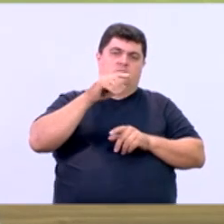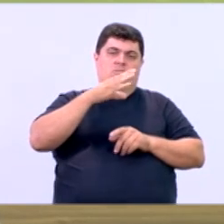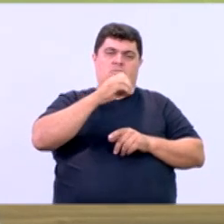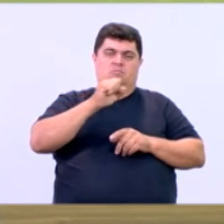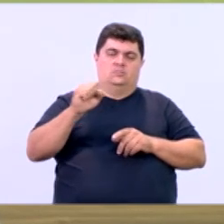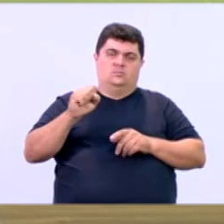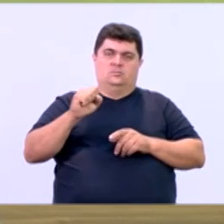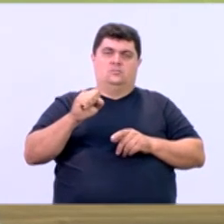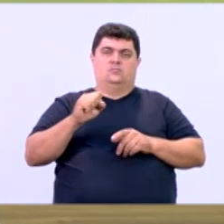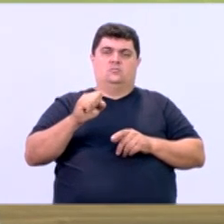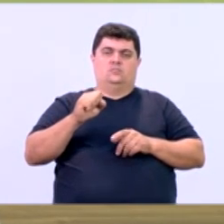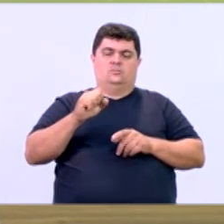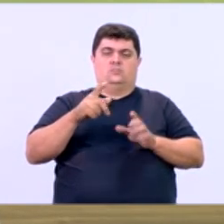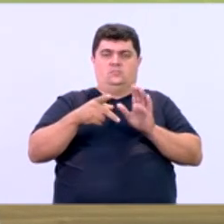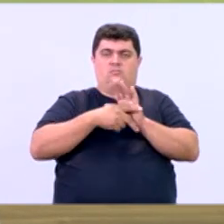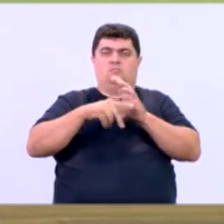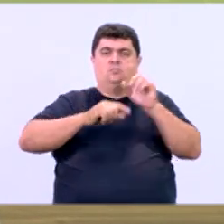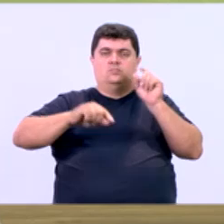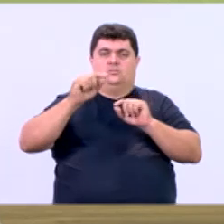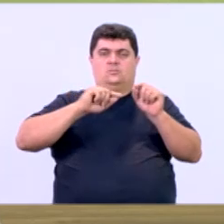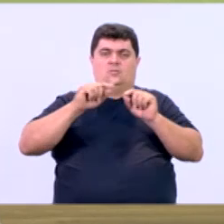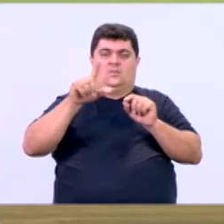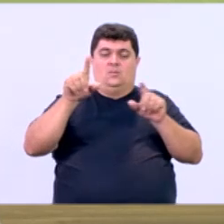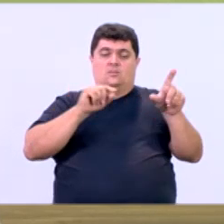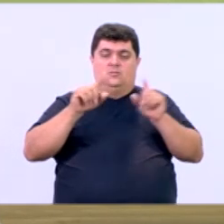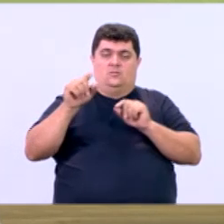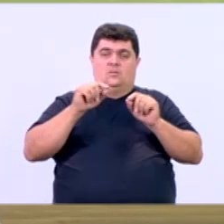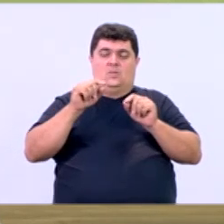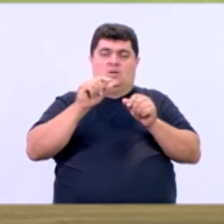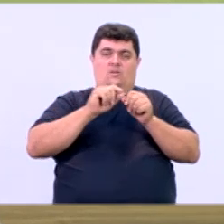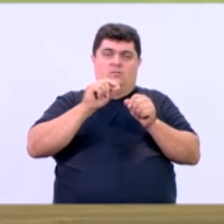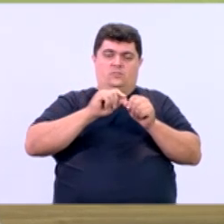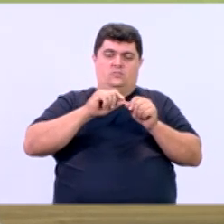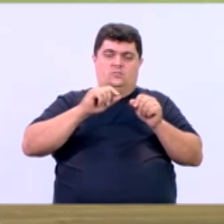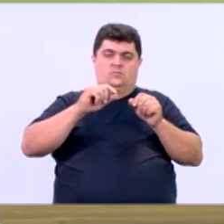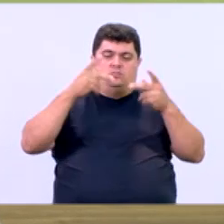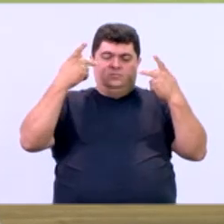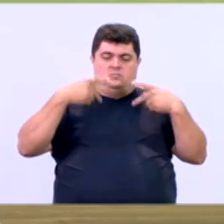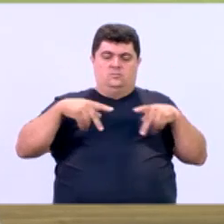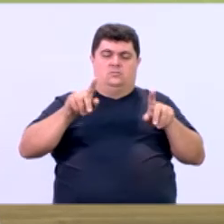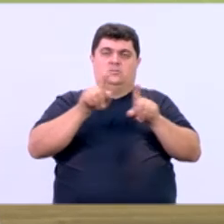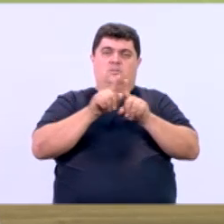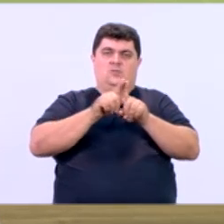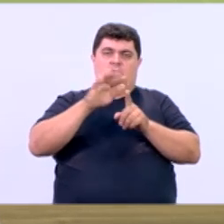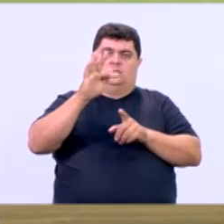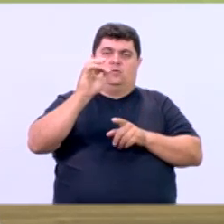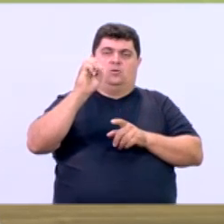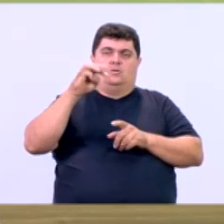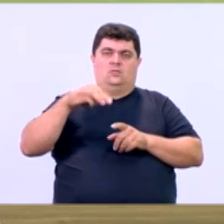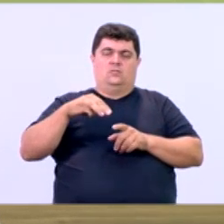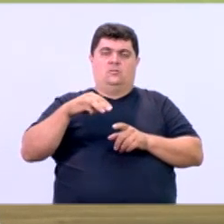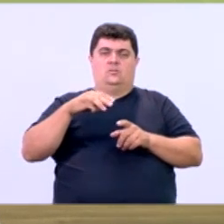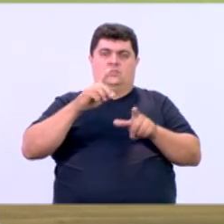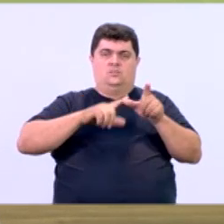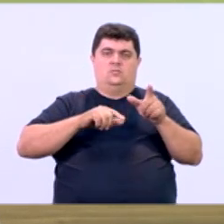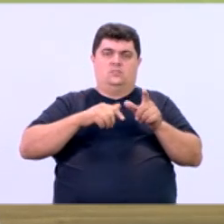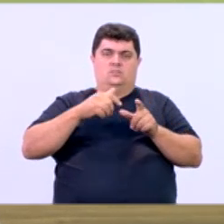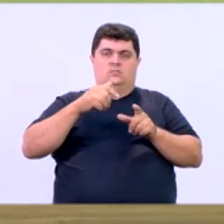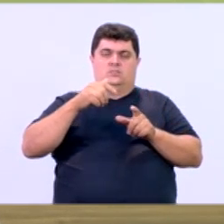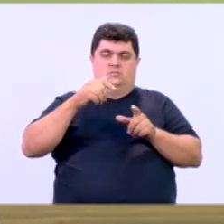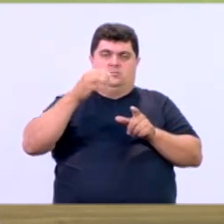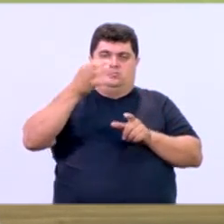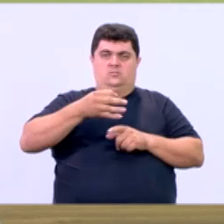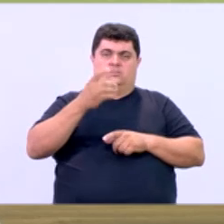está servindo ali, ele possui definições para formatação tanto do corpo quanto do formulário. Então a alternativa correta seria a letra